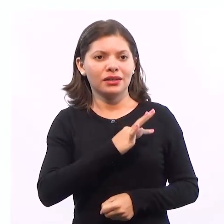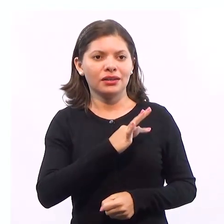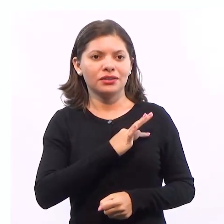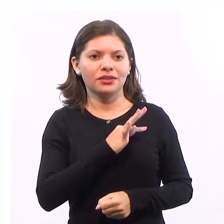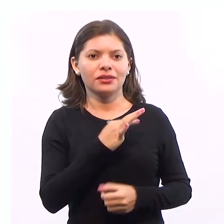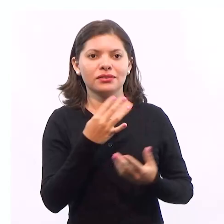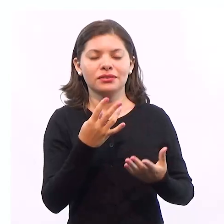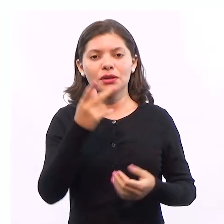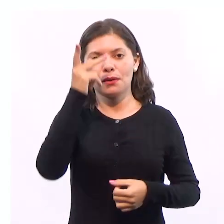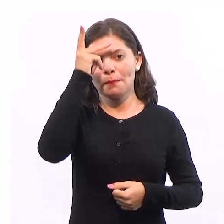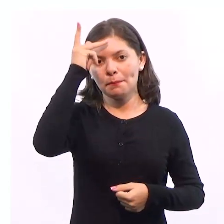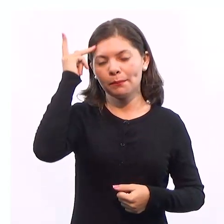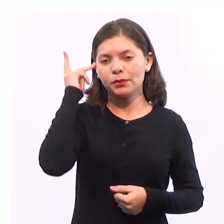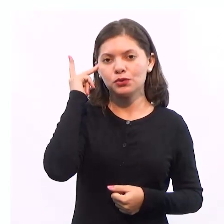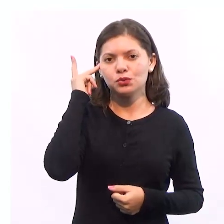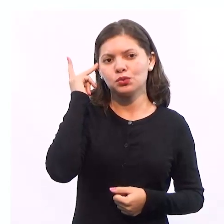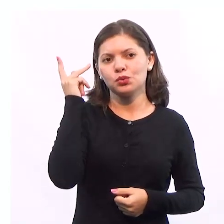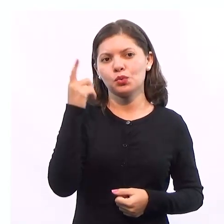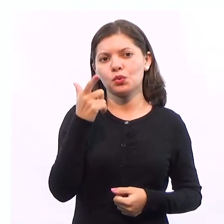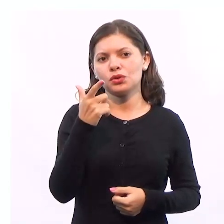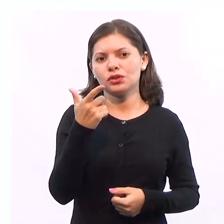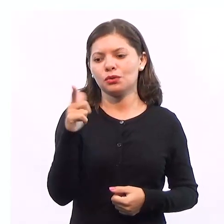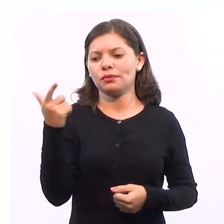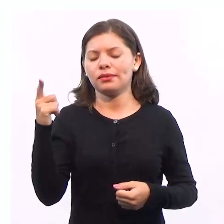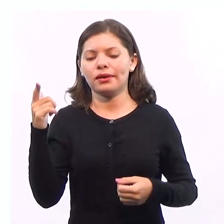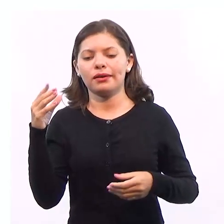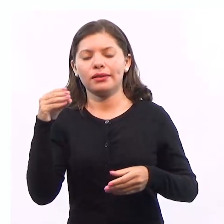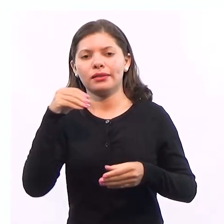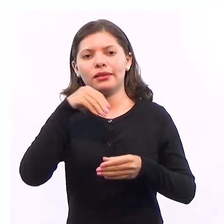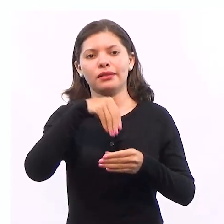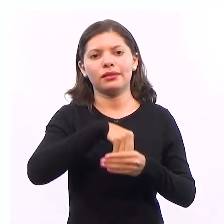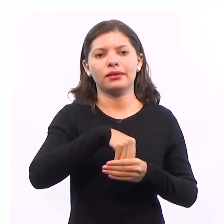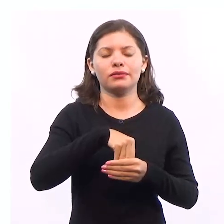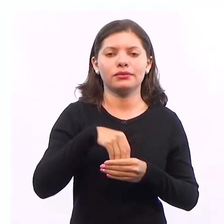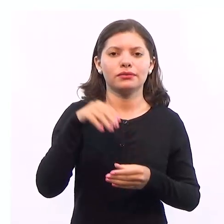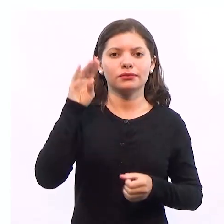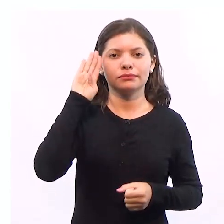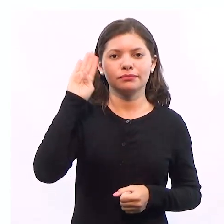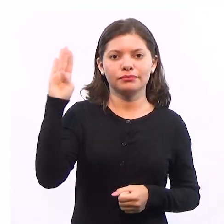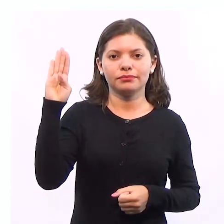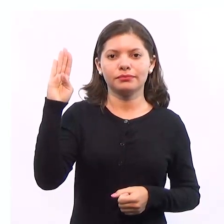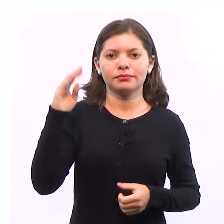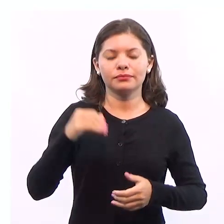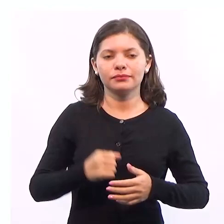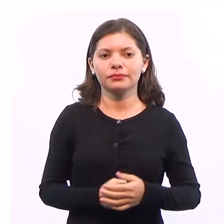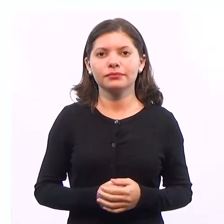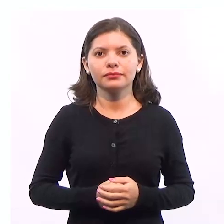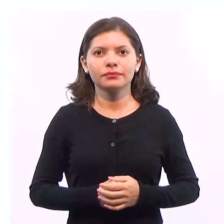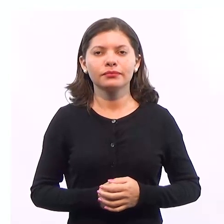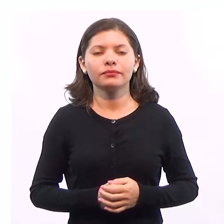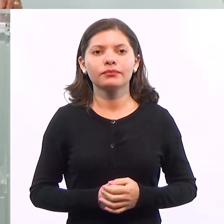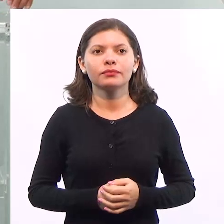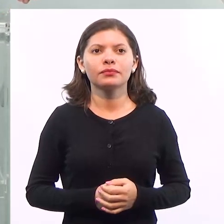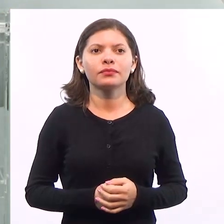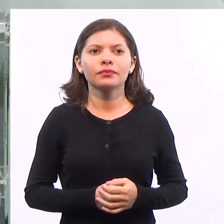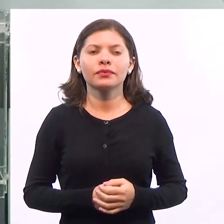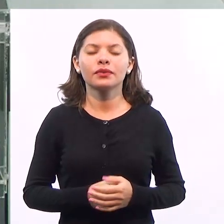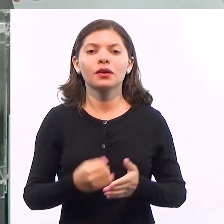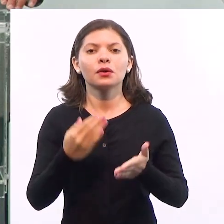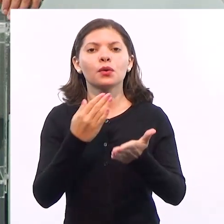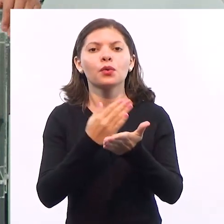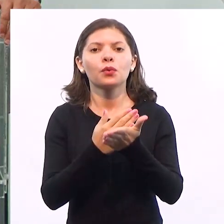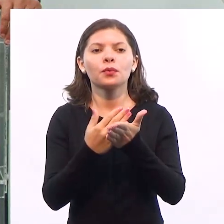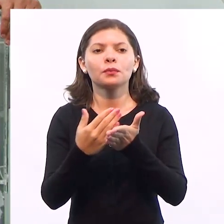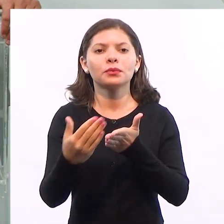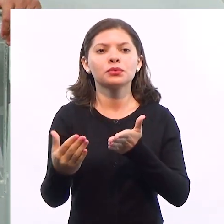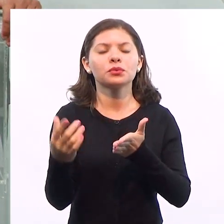tá? Se as pessoas que vão executá-los não estiverem envolvidas como parte principal. Aqui ele começou a pensar o